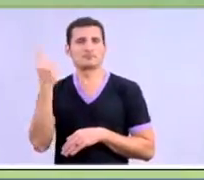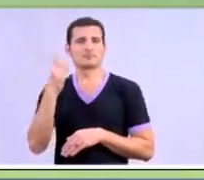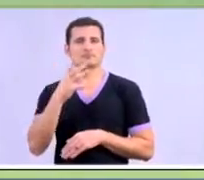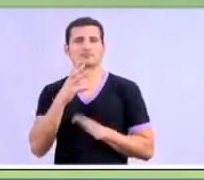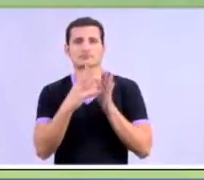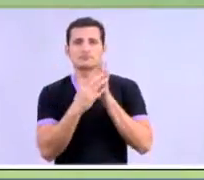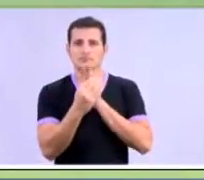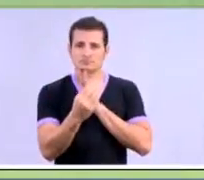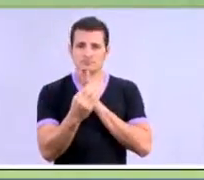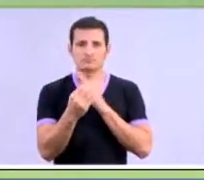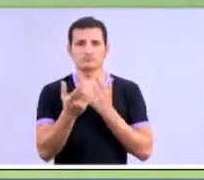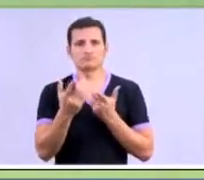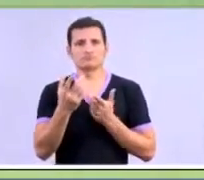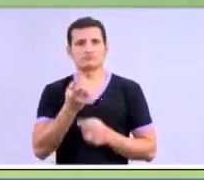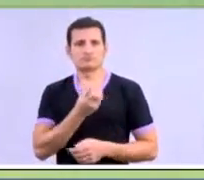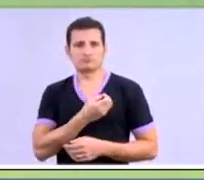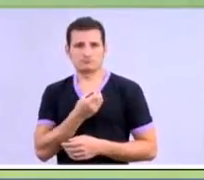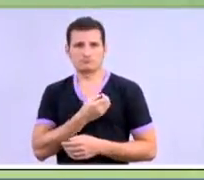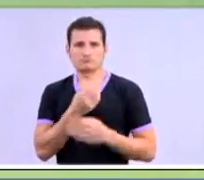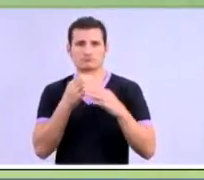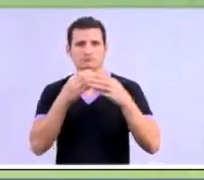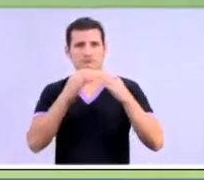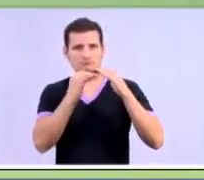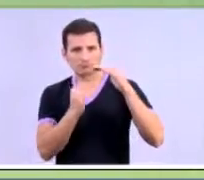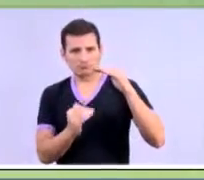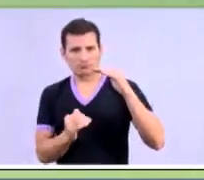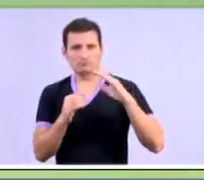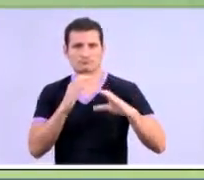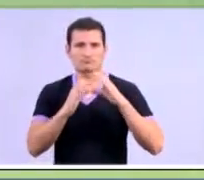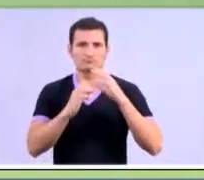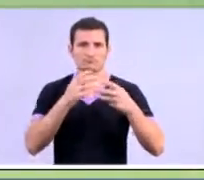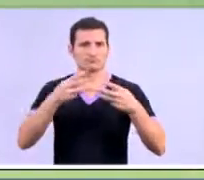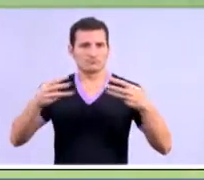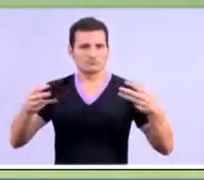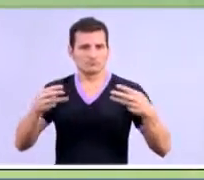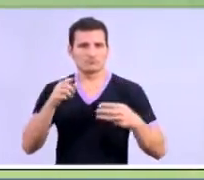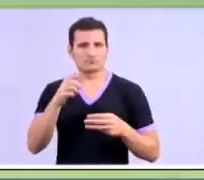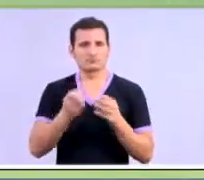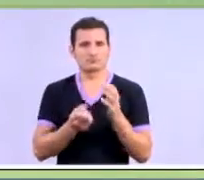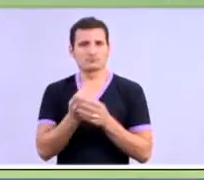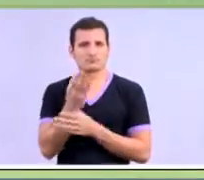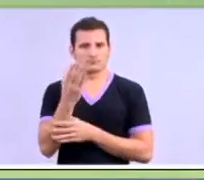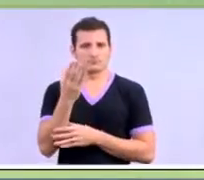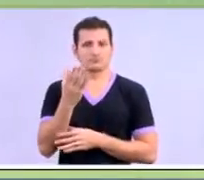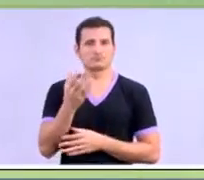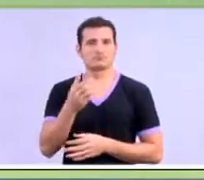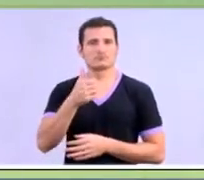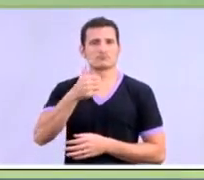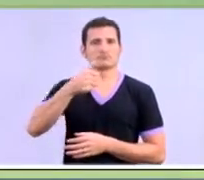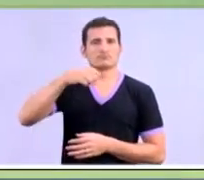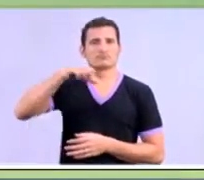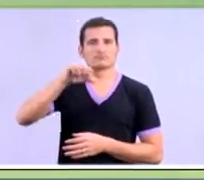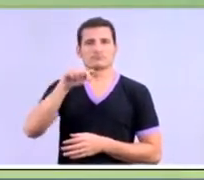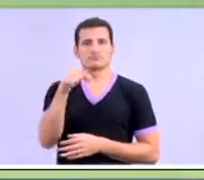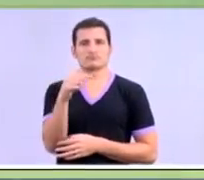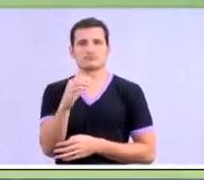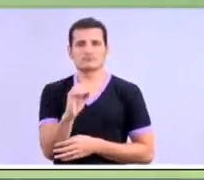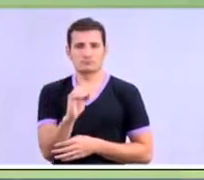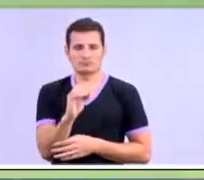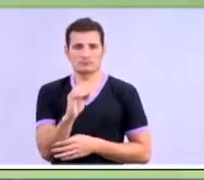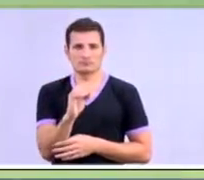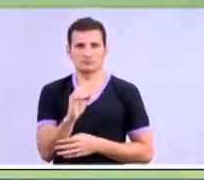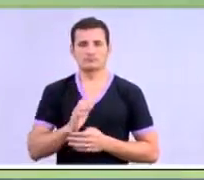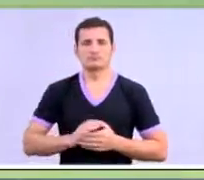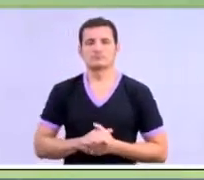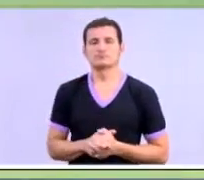de camadas para comunicações de rede e foi criado no início dos anos 70. Ó, a gente acha que comunicação em